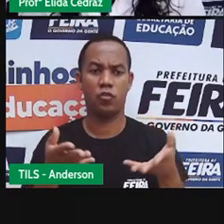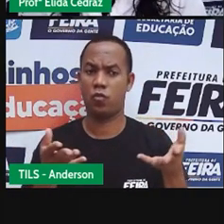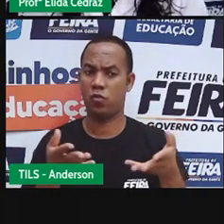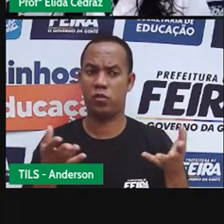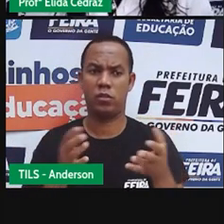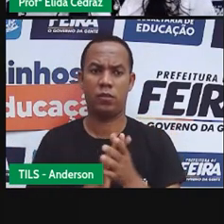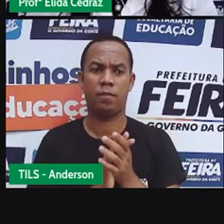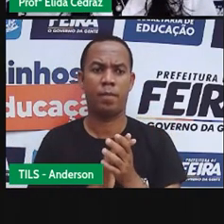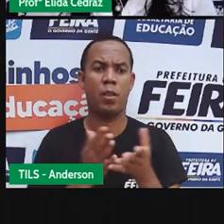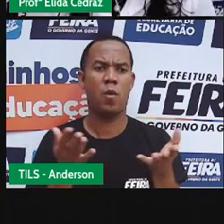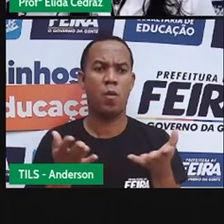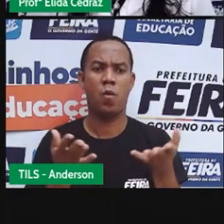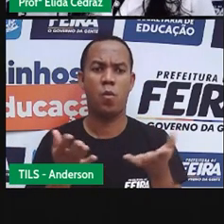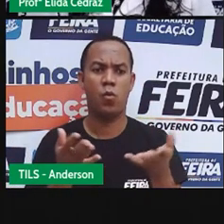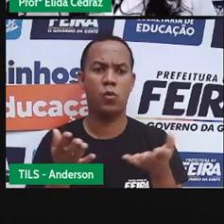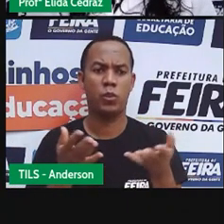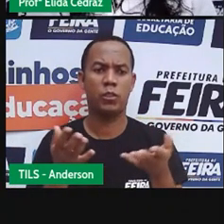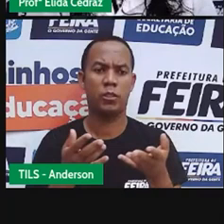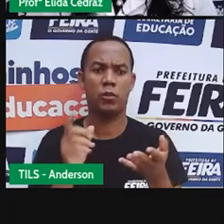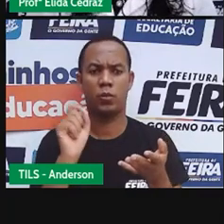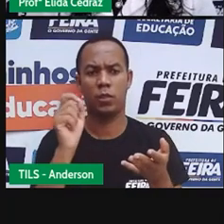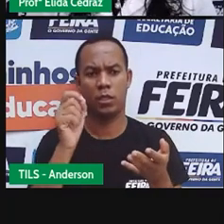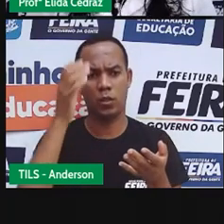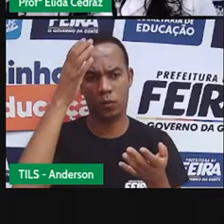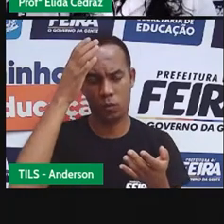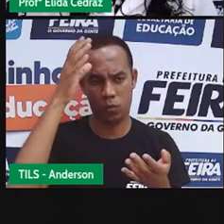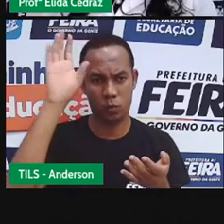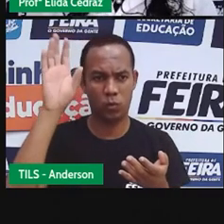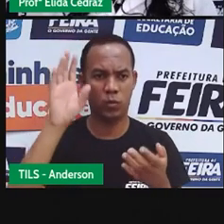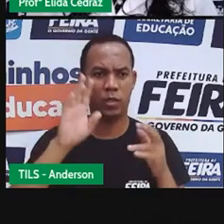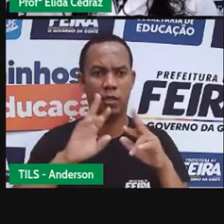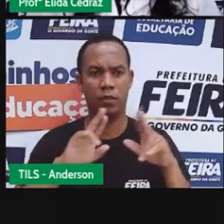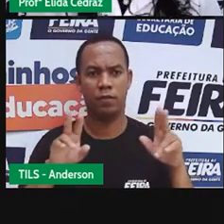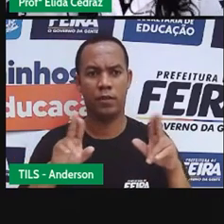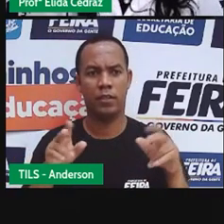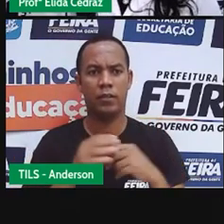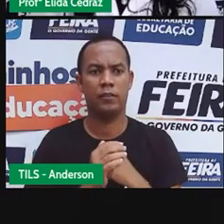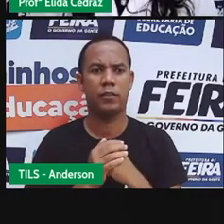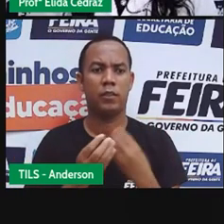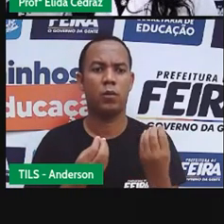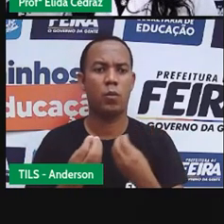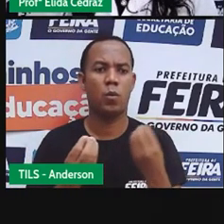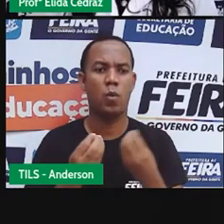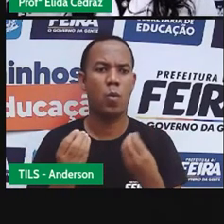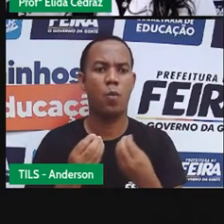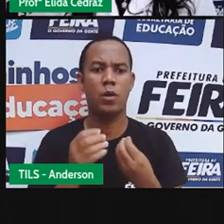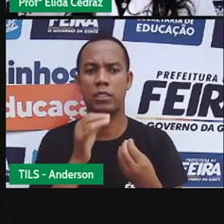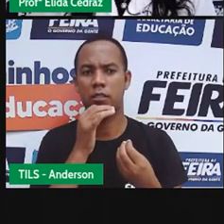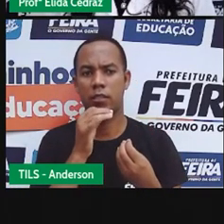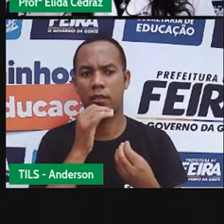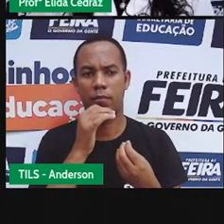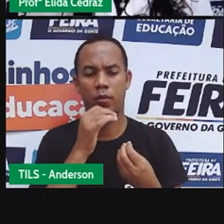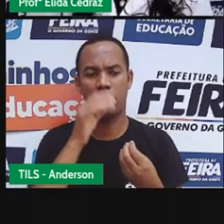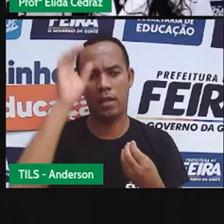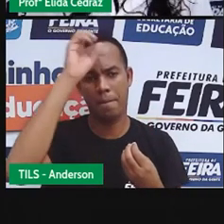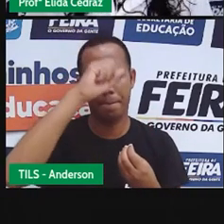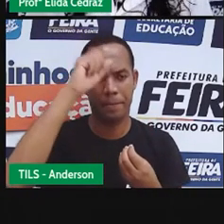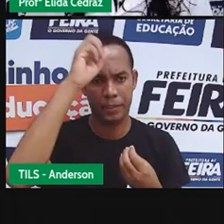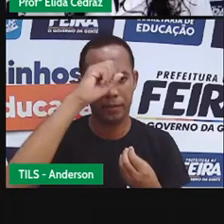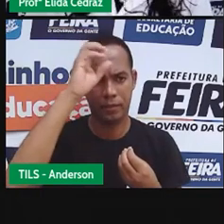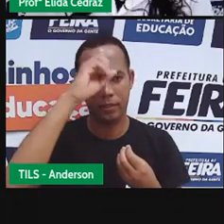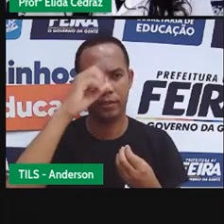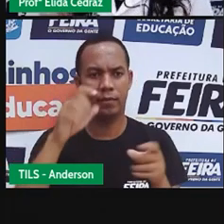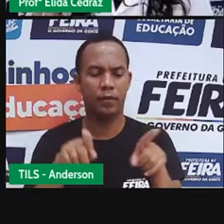dos de hoje. Hoje, o costume, a tradição são o mesmo, mas eles tiveram que se habituar e